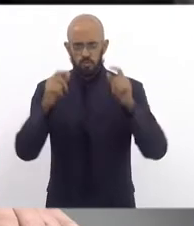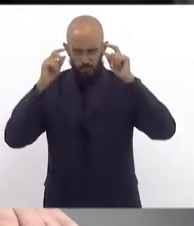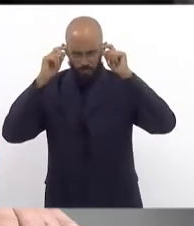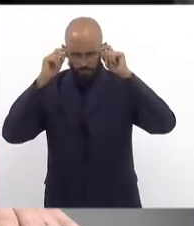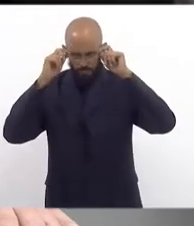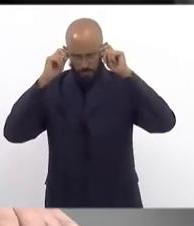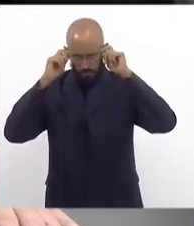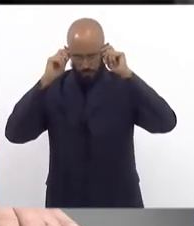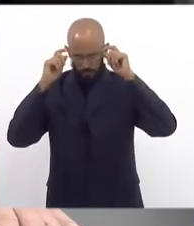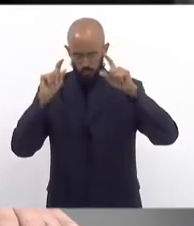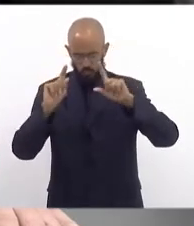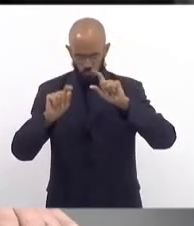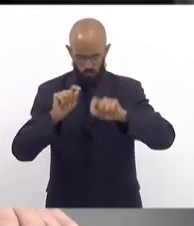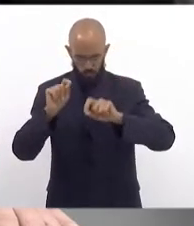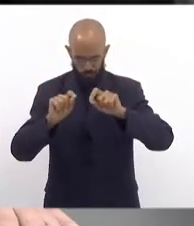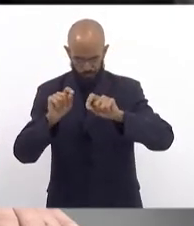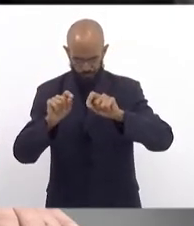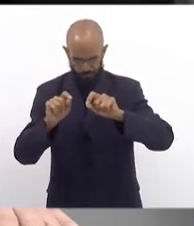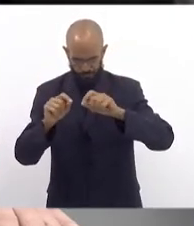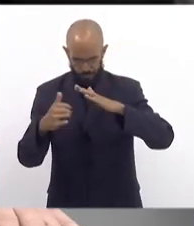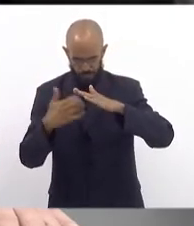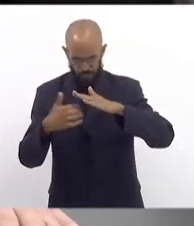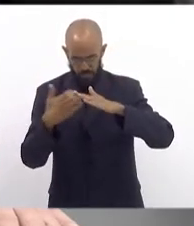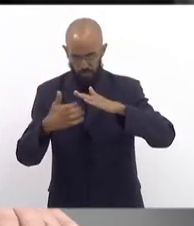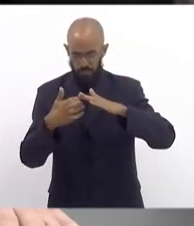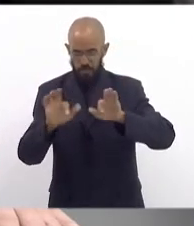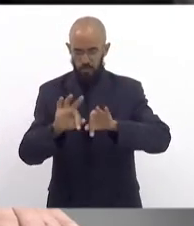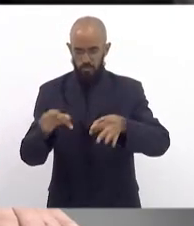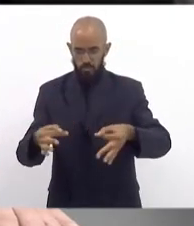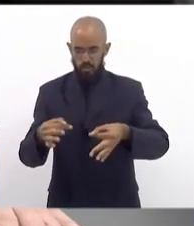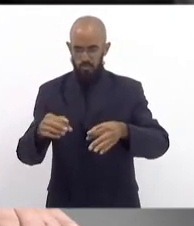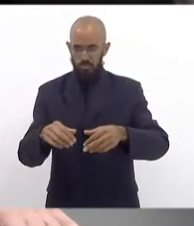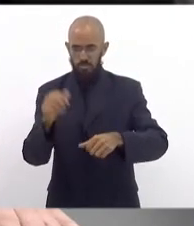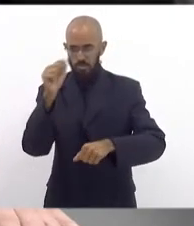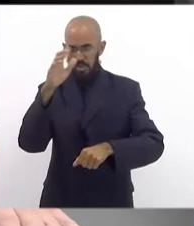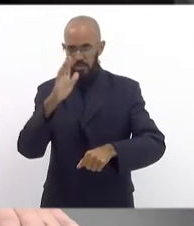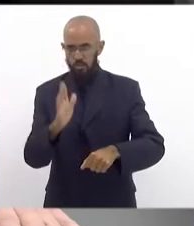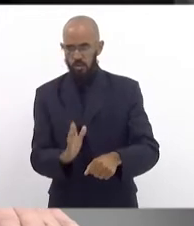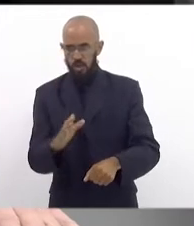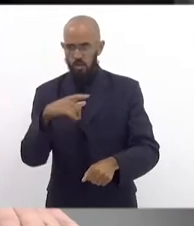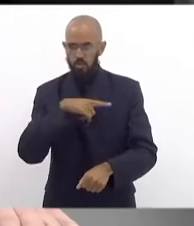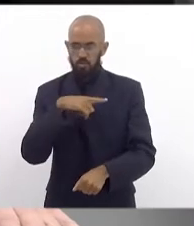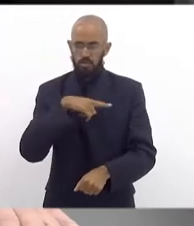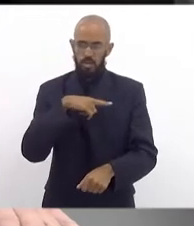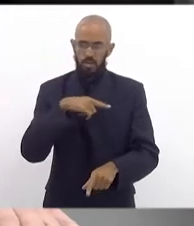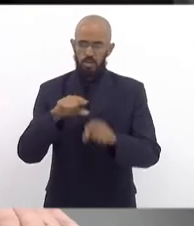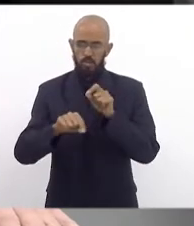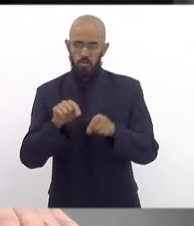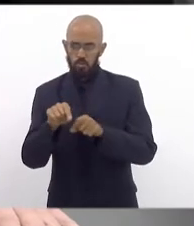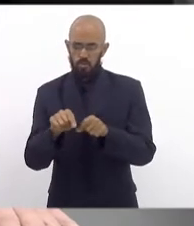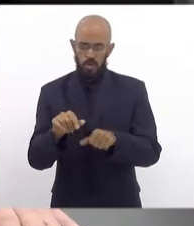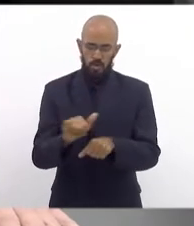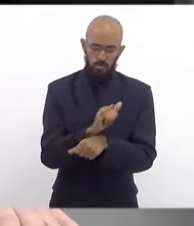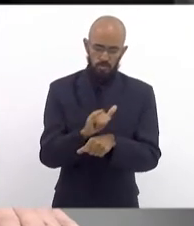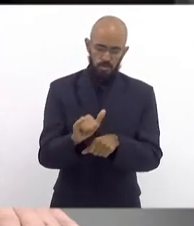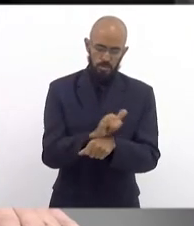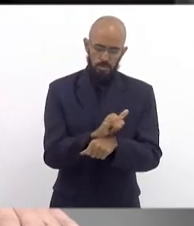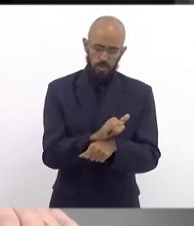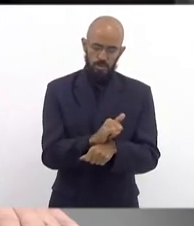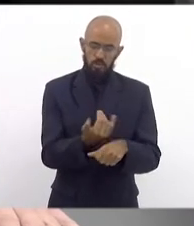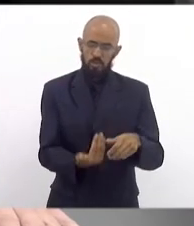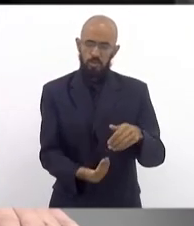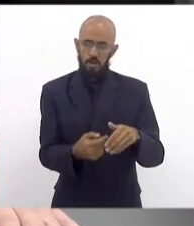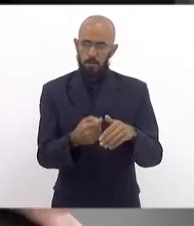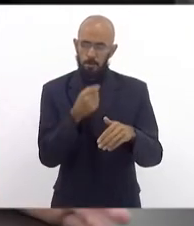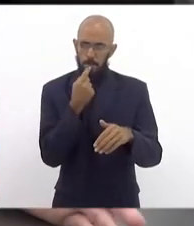isso de que ir as empresas do Simples Nacional existe um represamento dessas empresas próximo